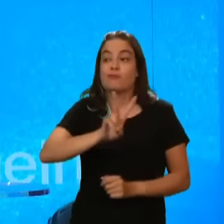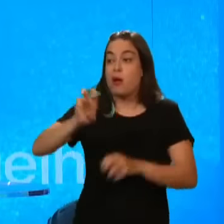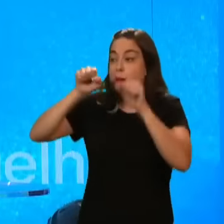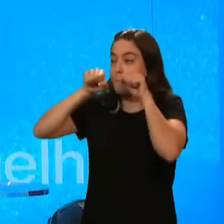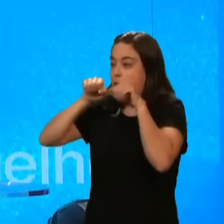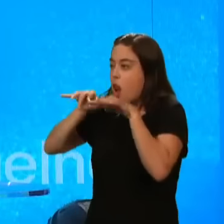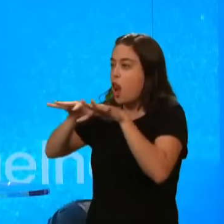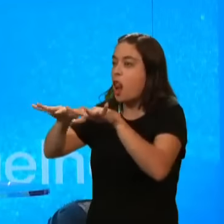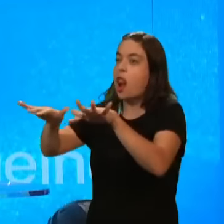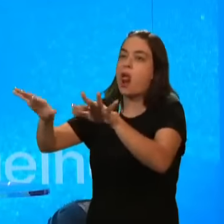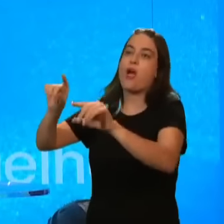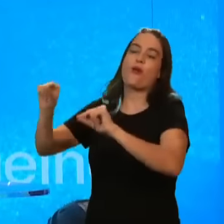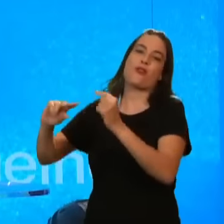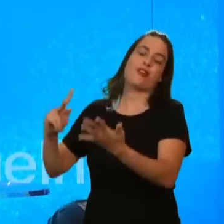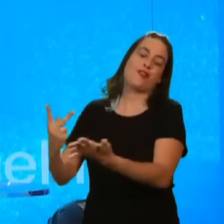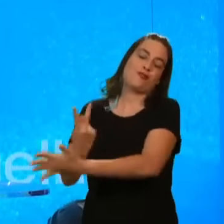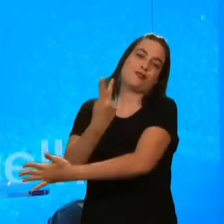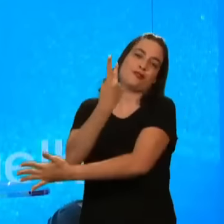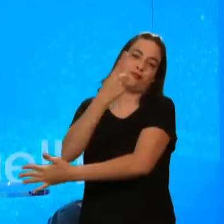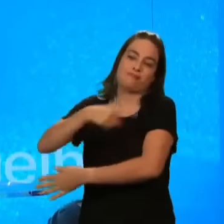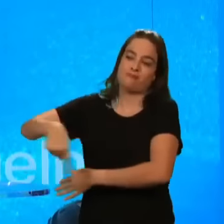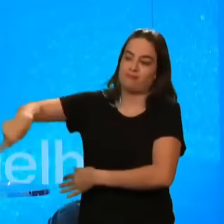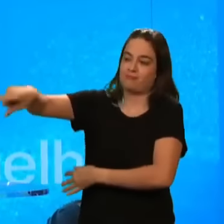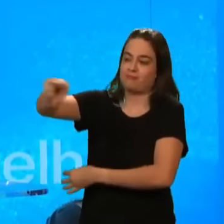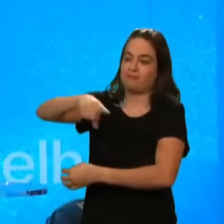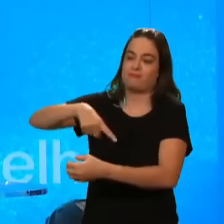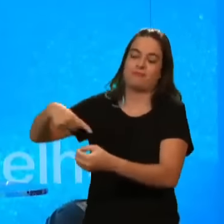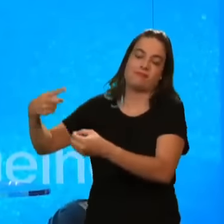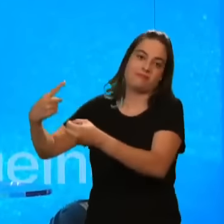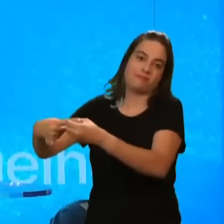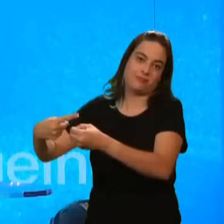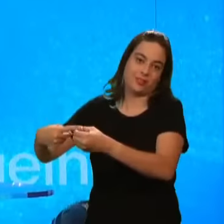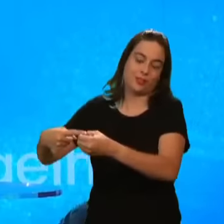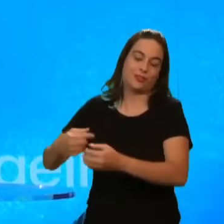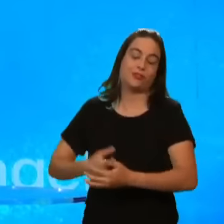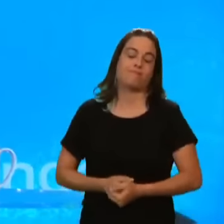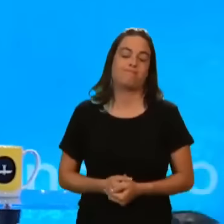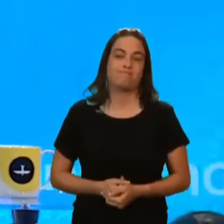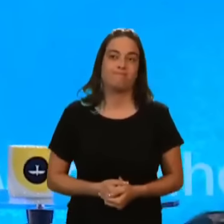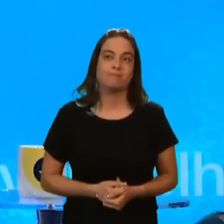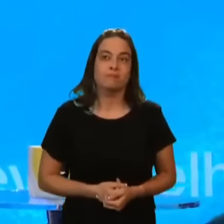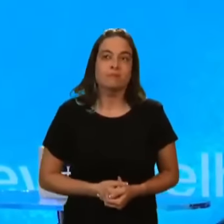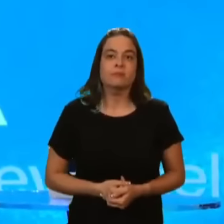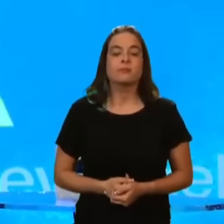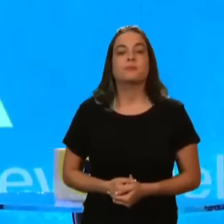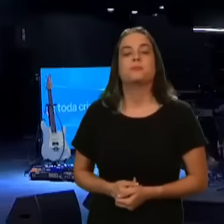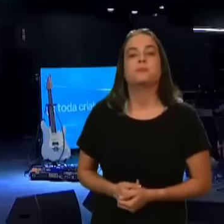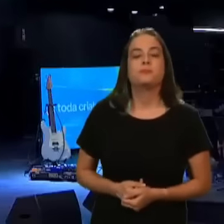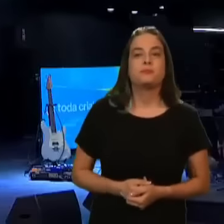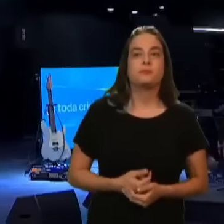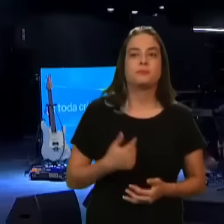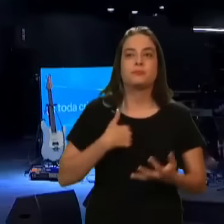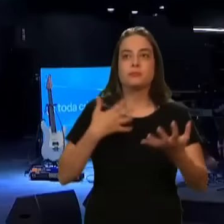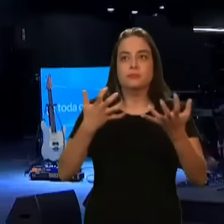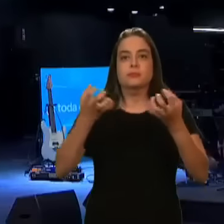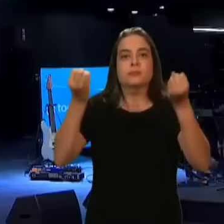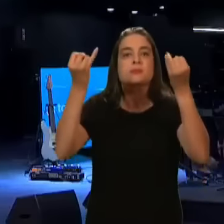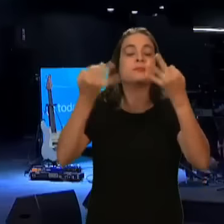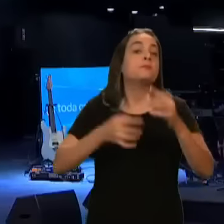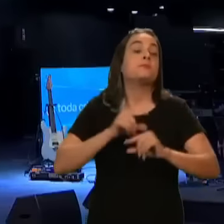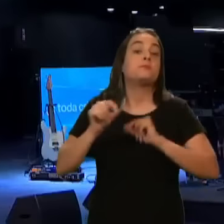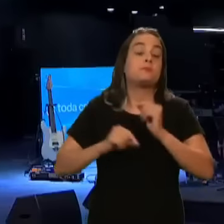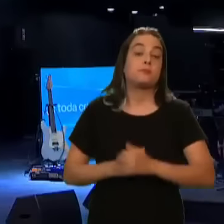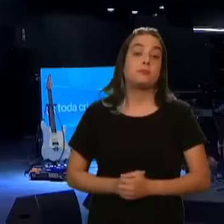a notícia por toda aquela região. Eu quero falar nessa noite sobre fé